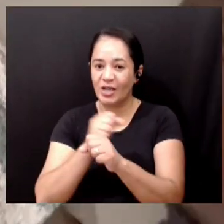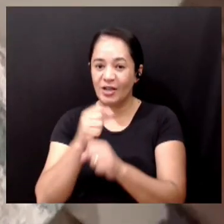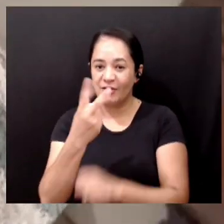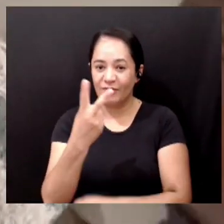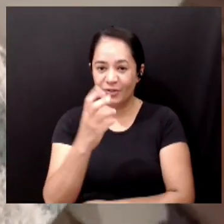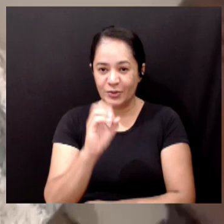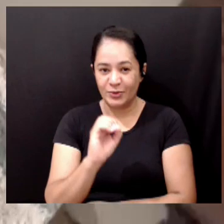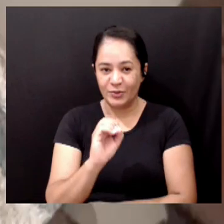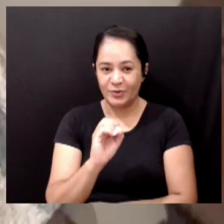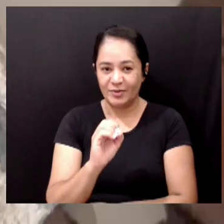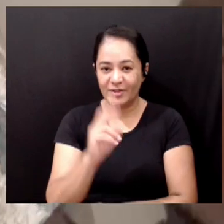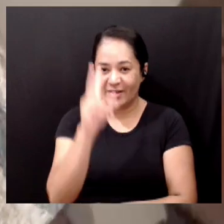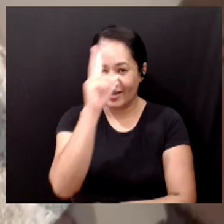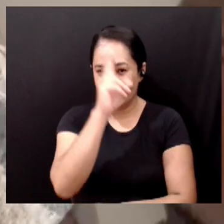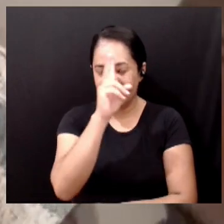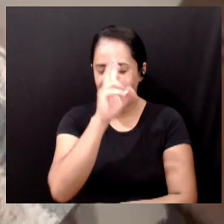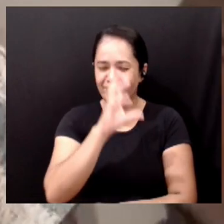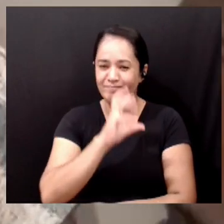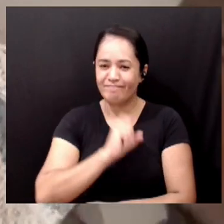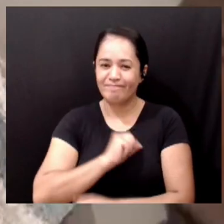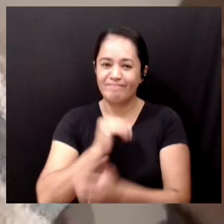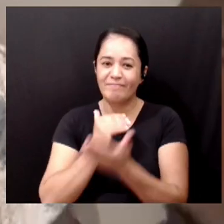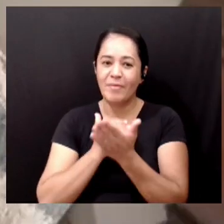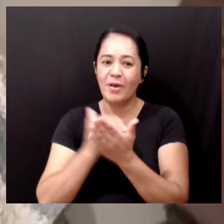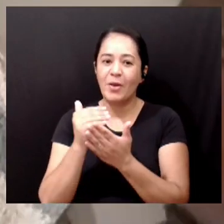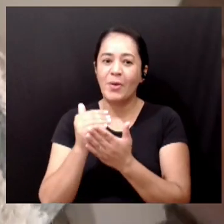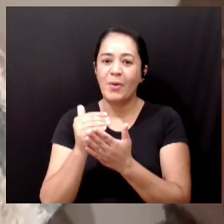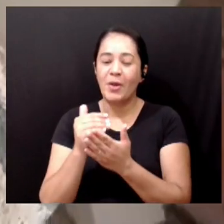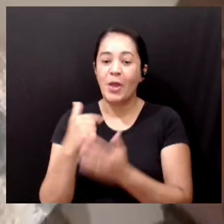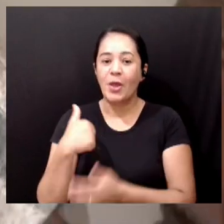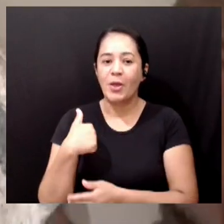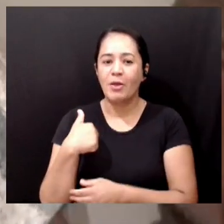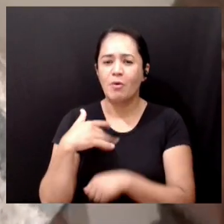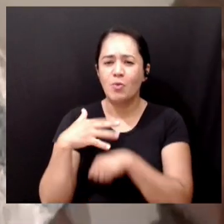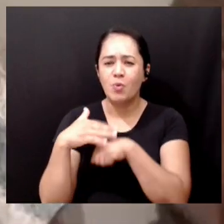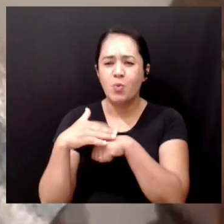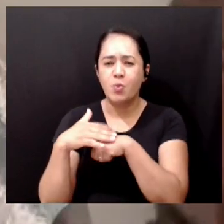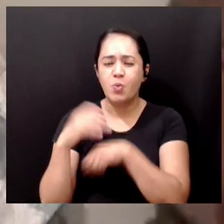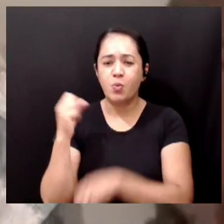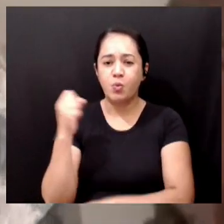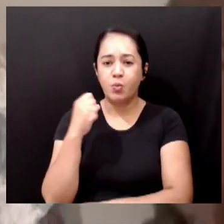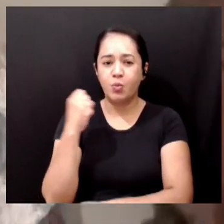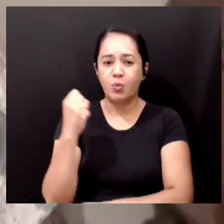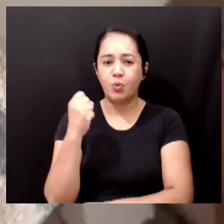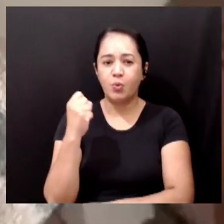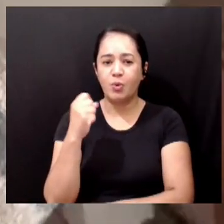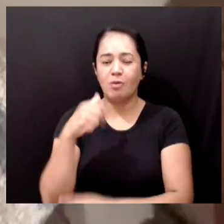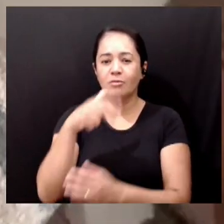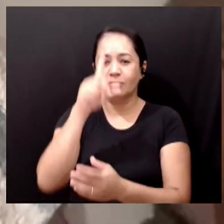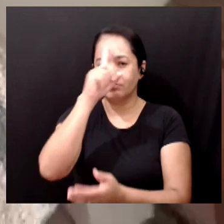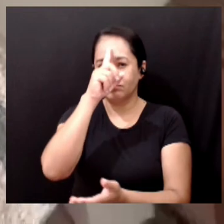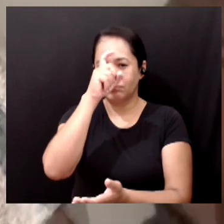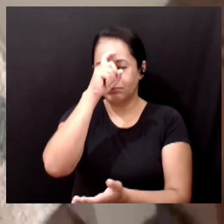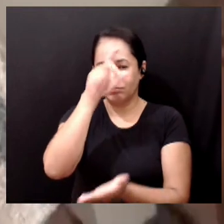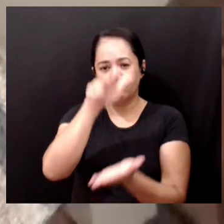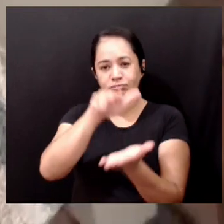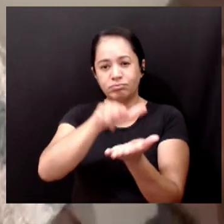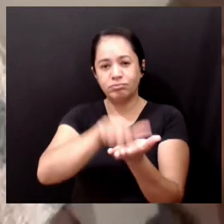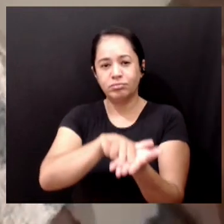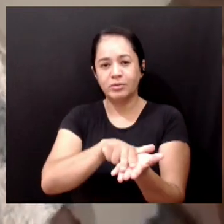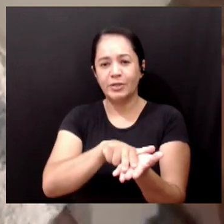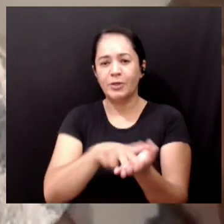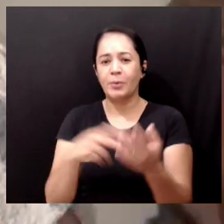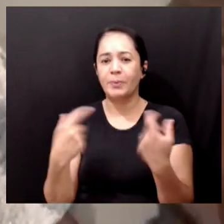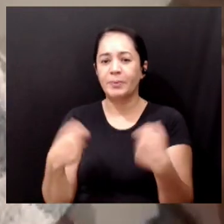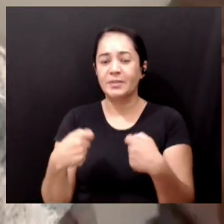de amor começou quando eu estava muito doente, num leito de hospital. Eu tive que fazer uma cirurgia na cabeça,